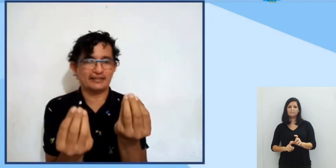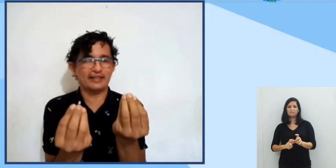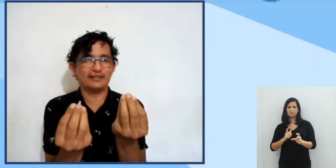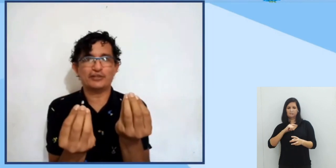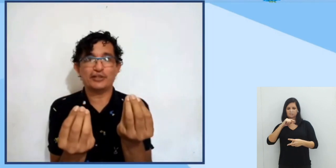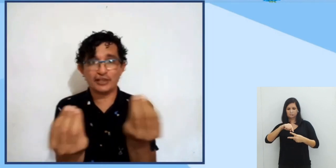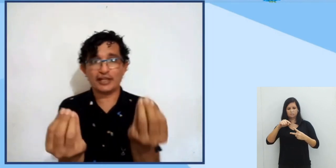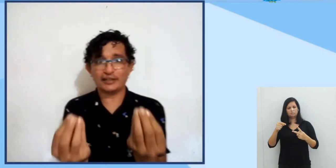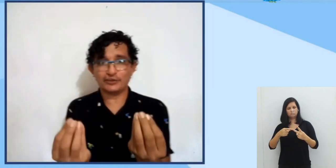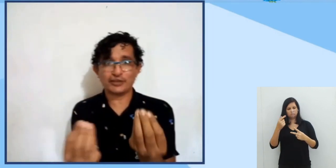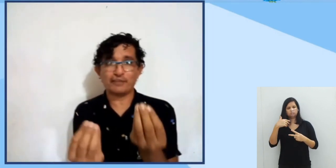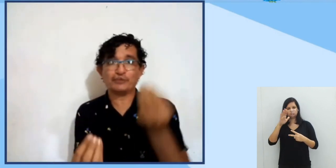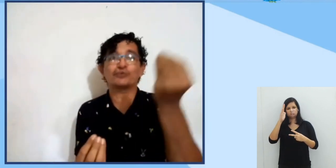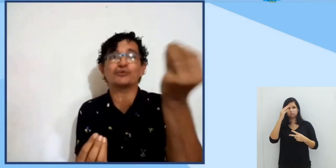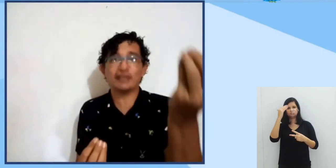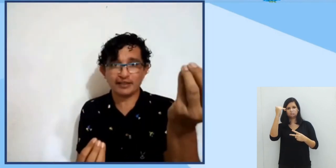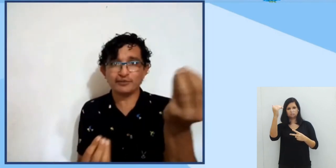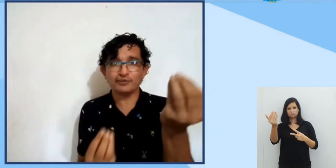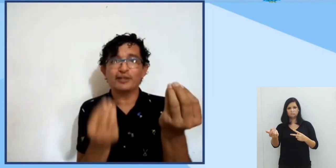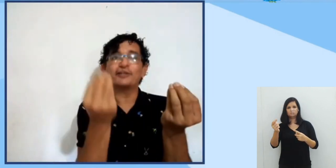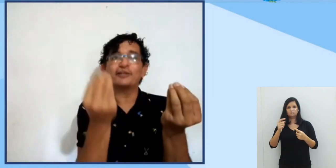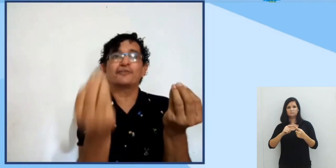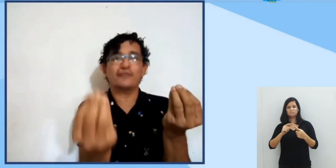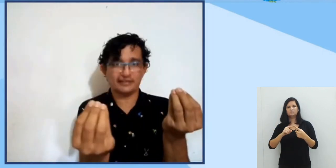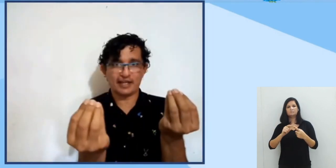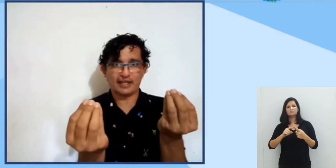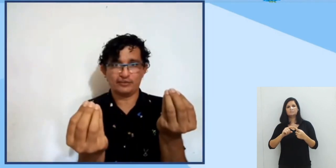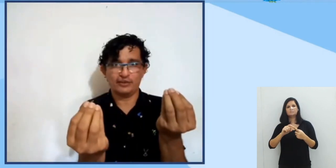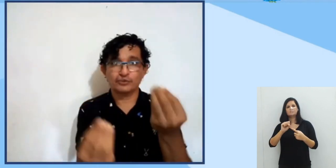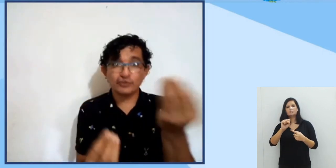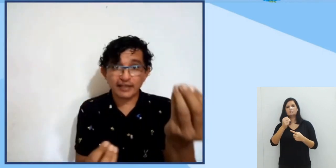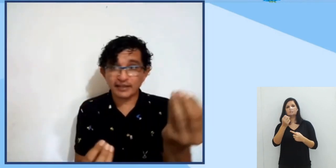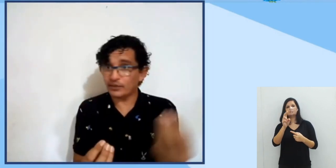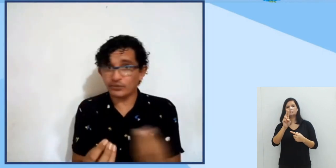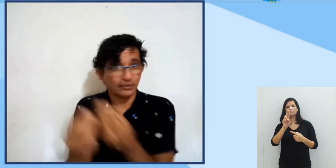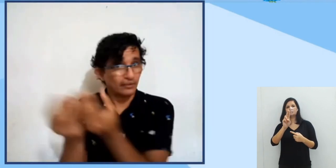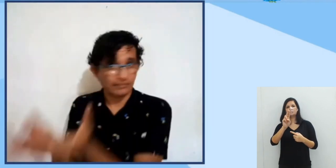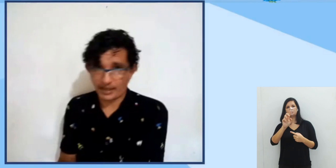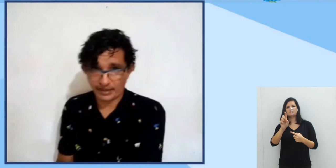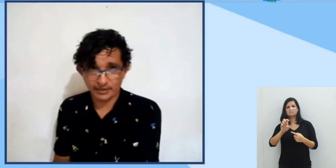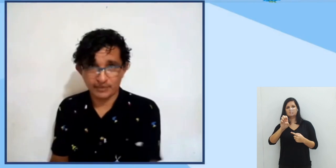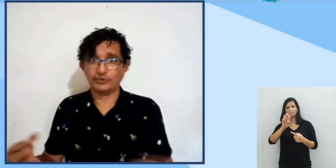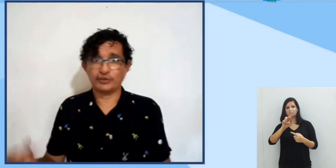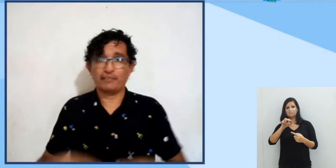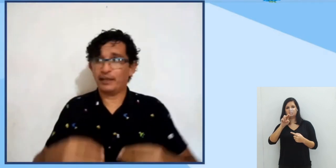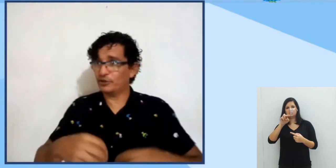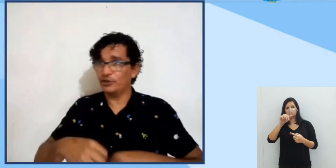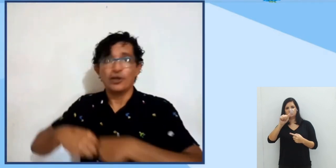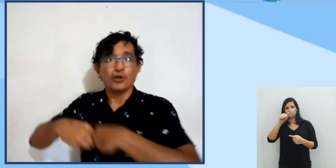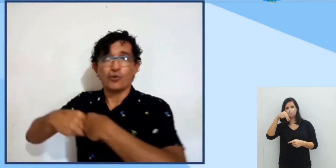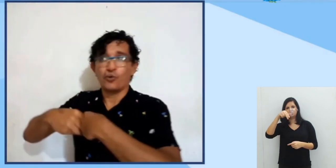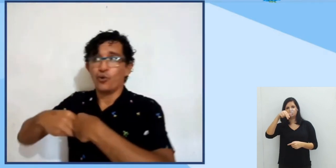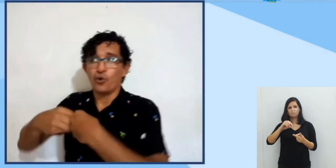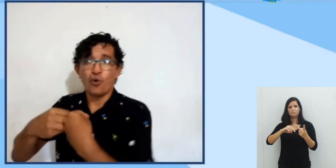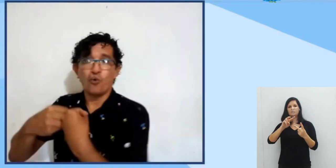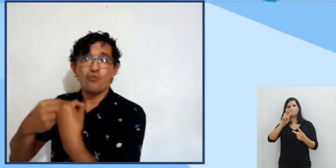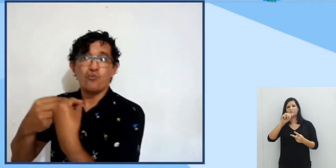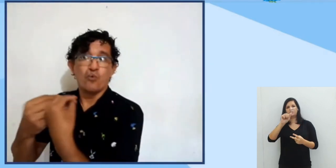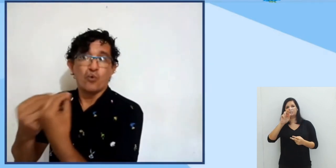muito interessantes, que era justamente o suzerano e o vassalo. Suzerano era justamente